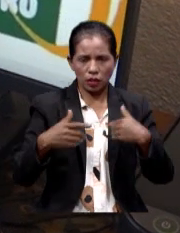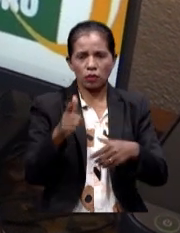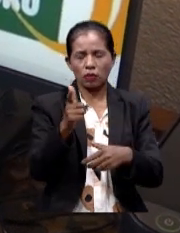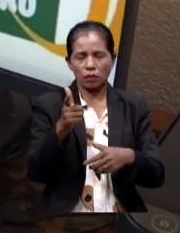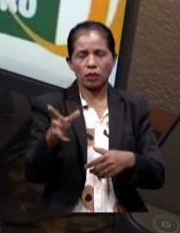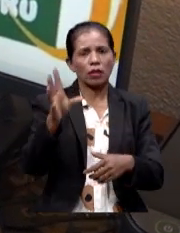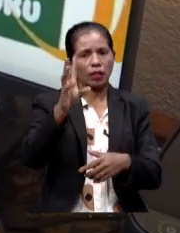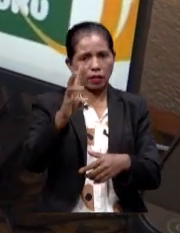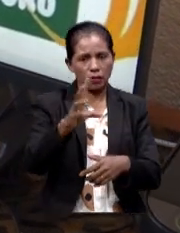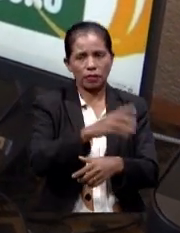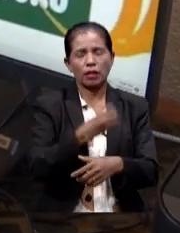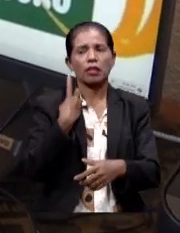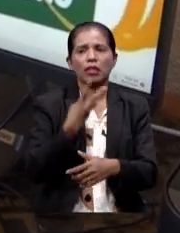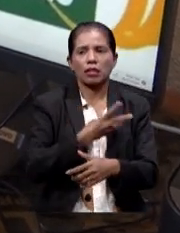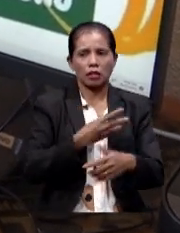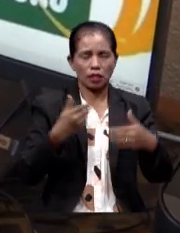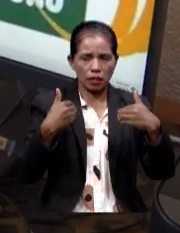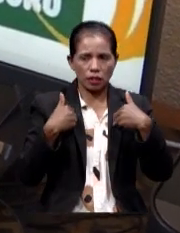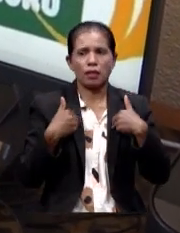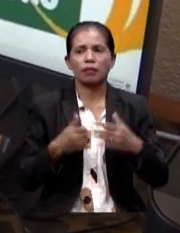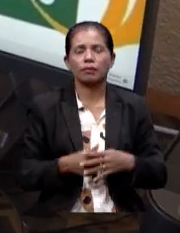Resinen, nomos ita ia